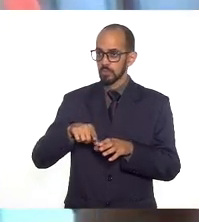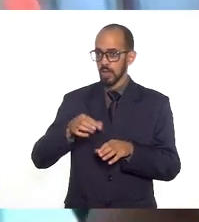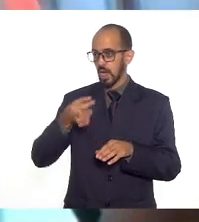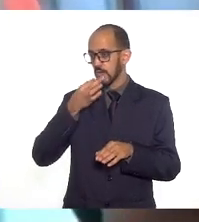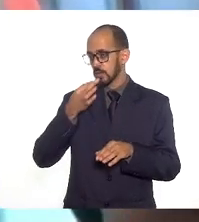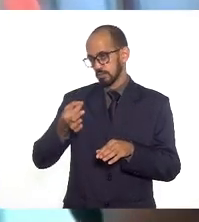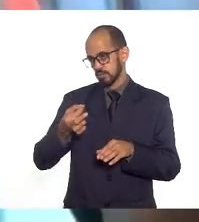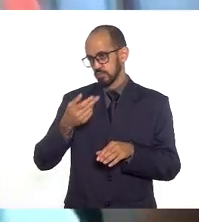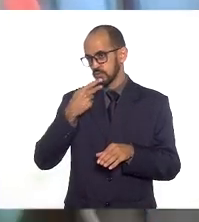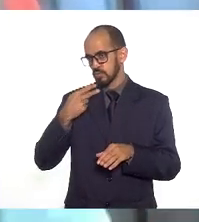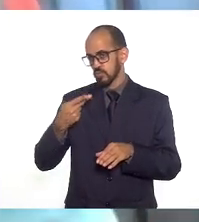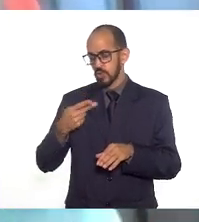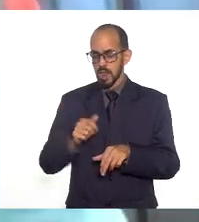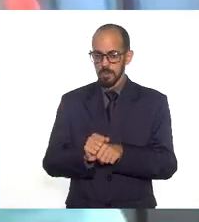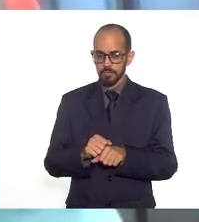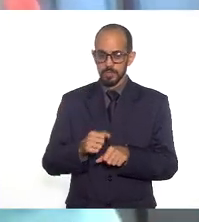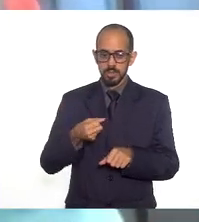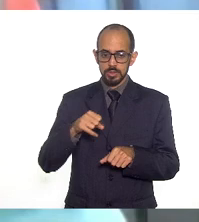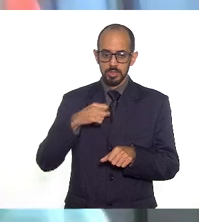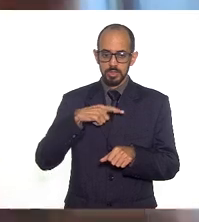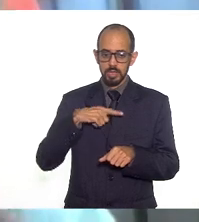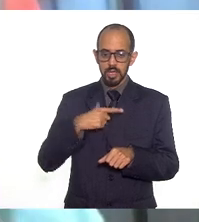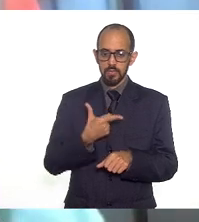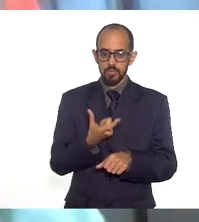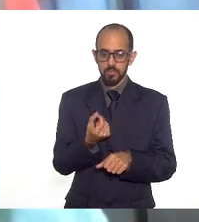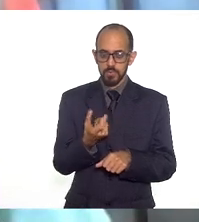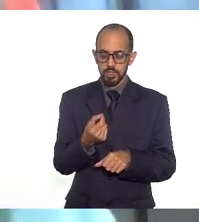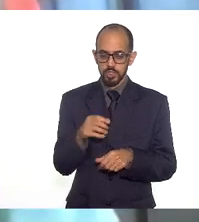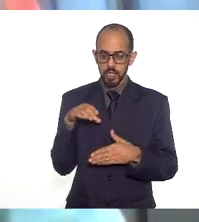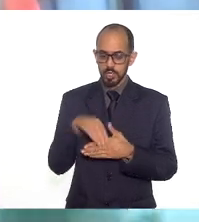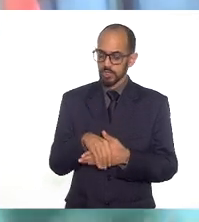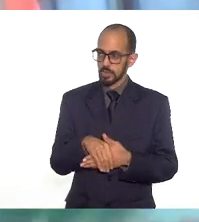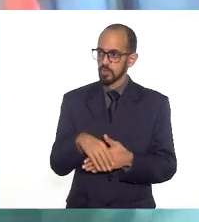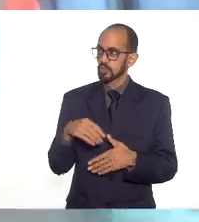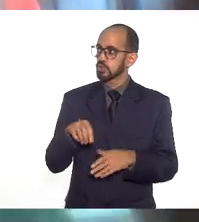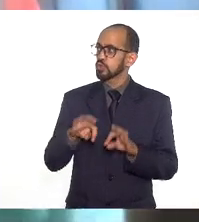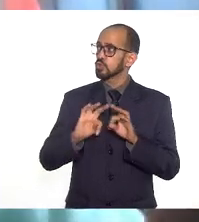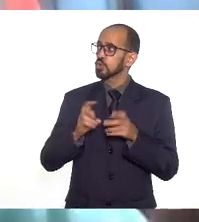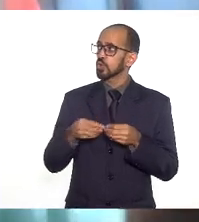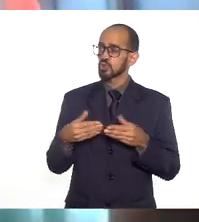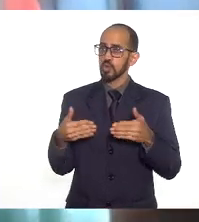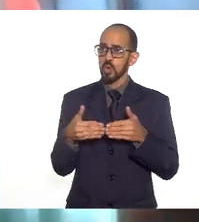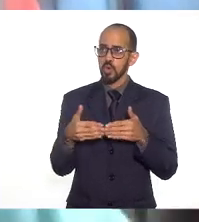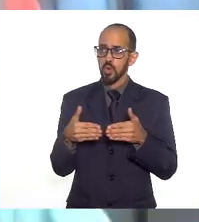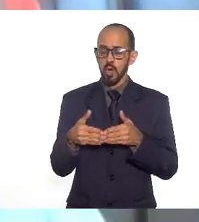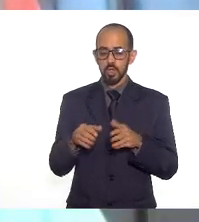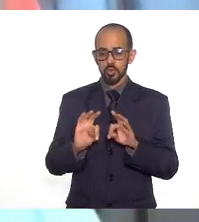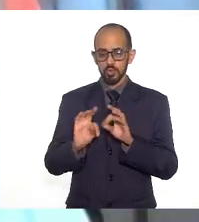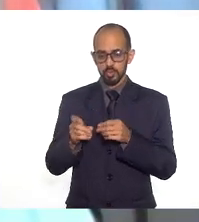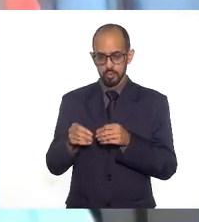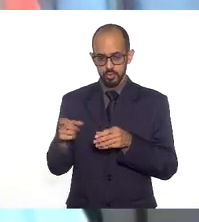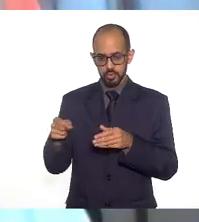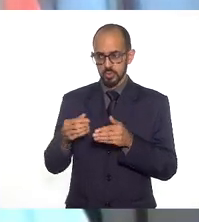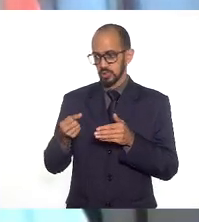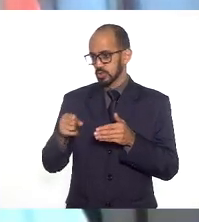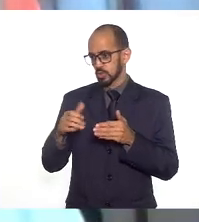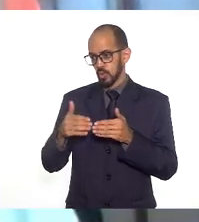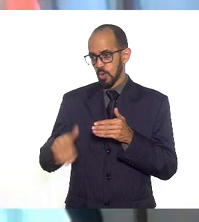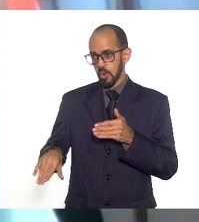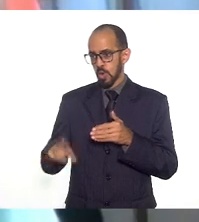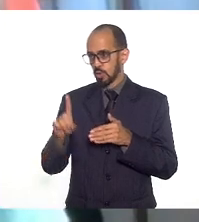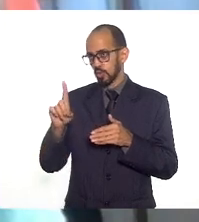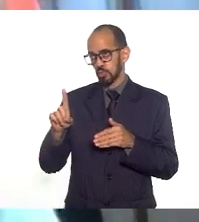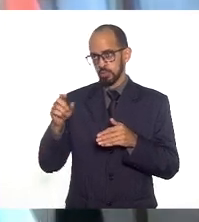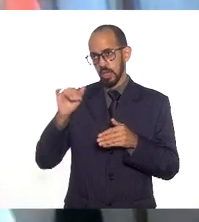20 anexações, todo mundo concorda com 18. Então, as 18 votam em bloco. Lembra que a gente fazia assim?